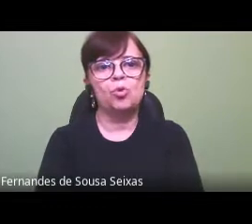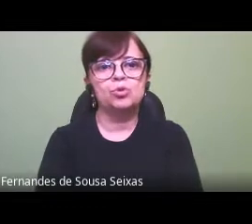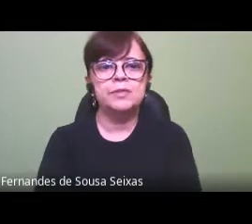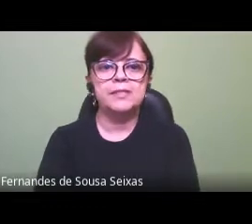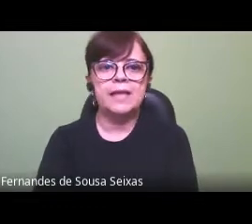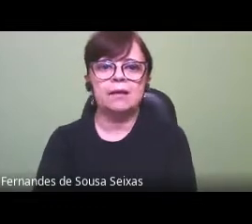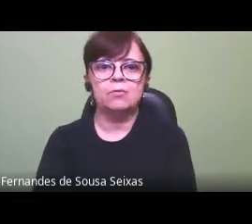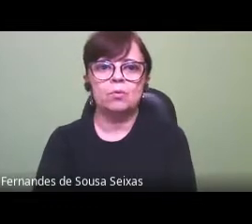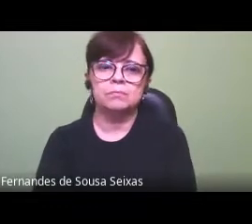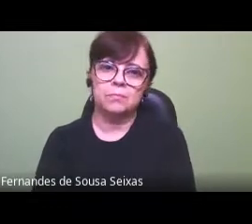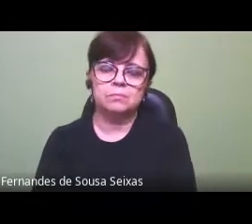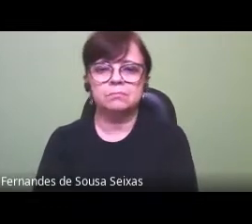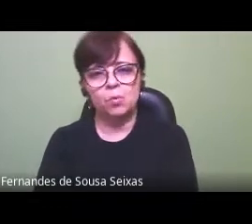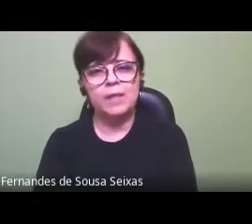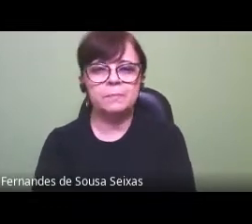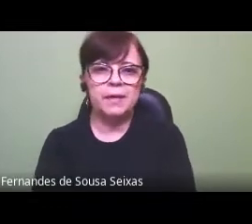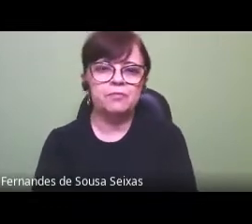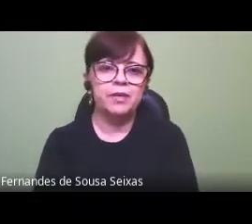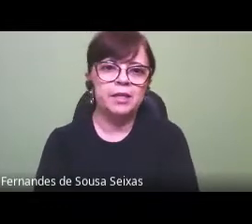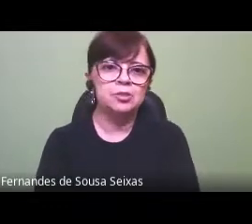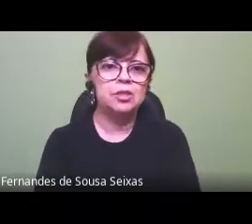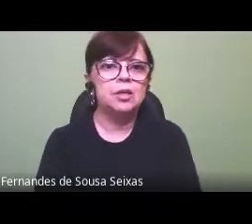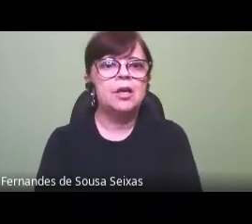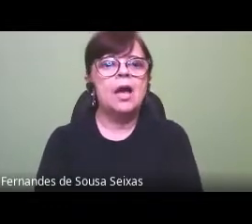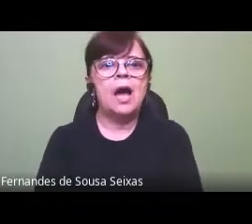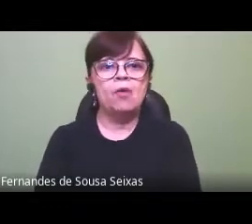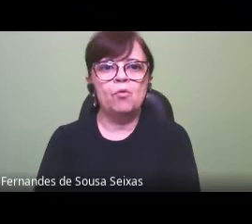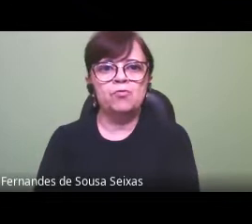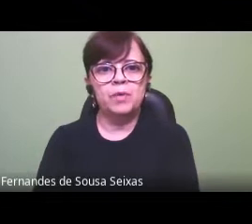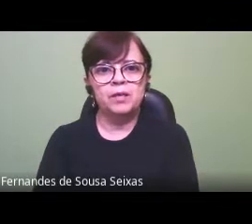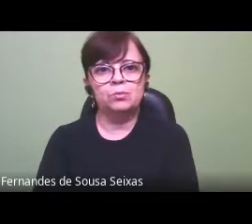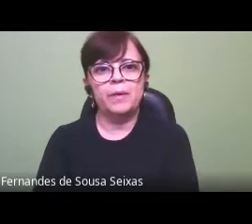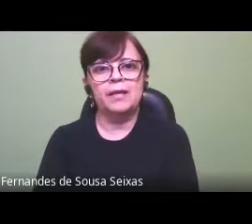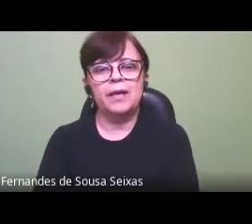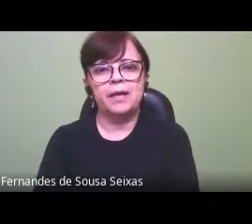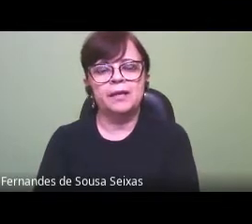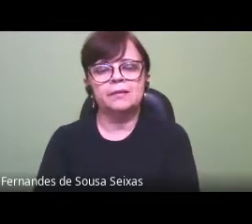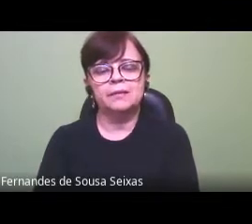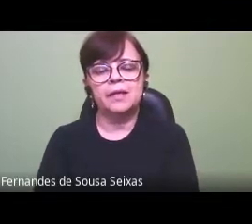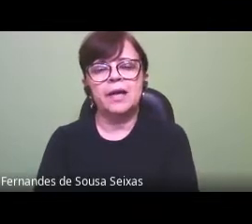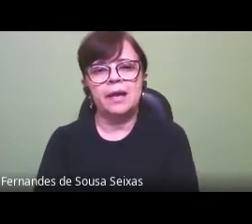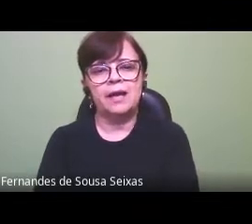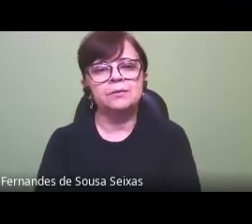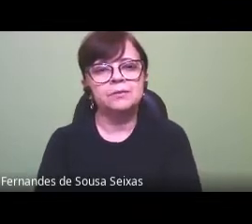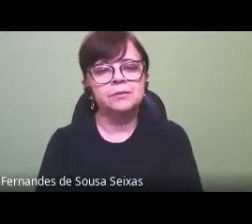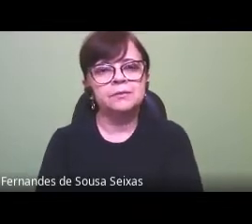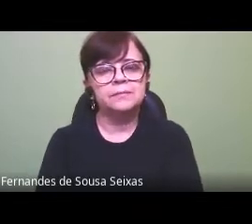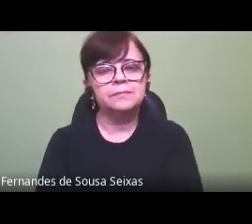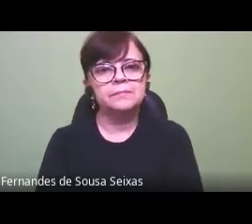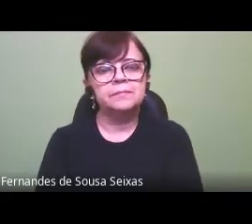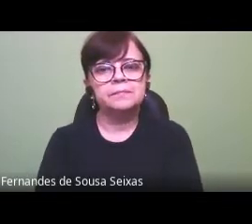pode ver que o dorso está quase para frente, há um movimento para,